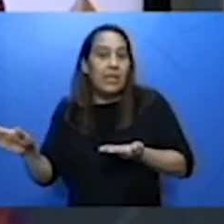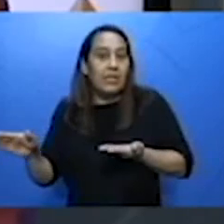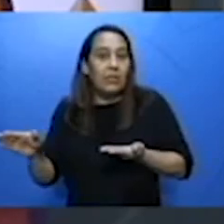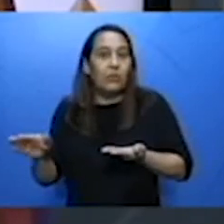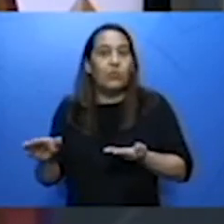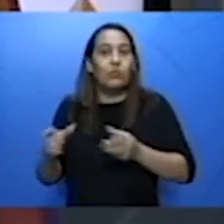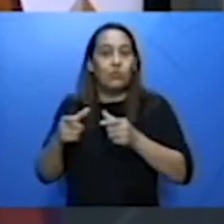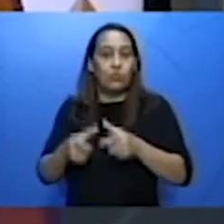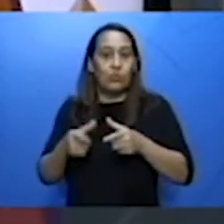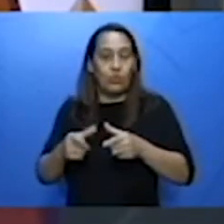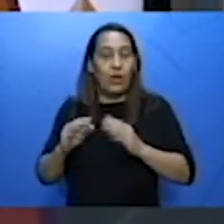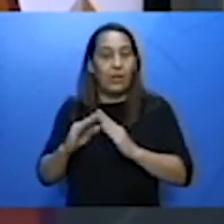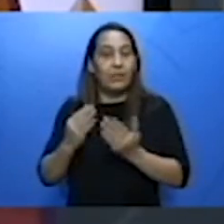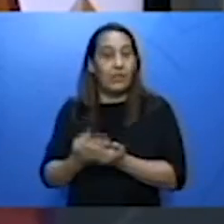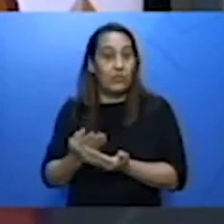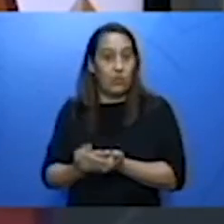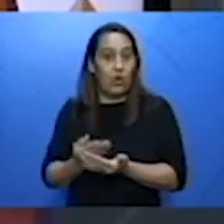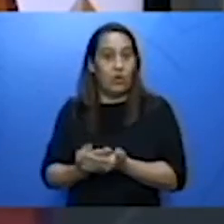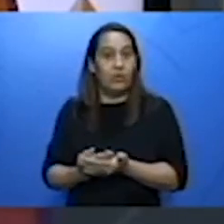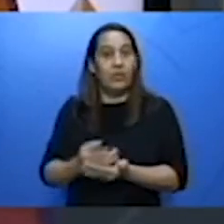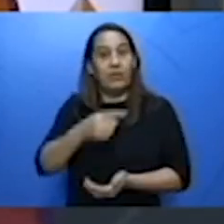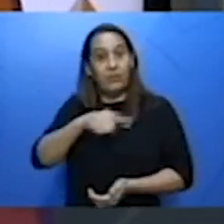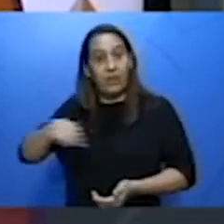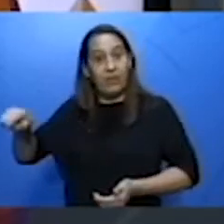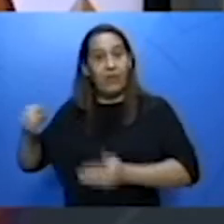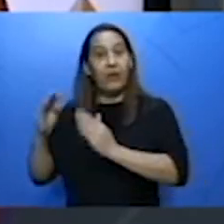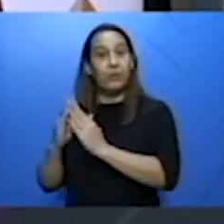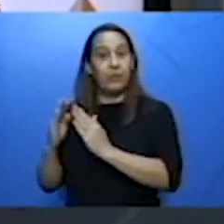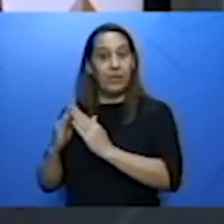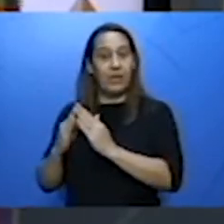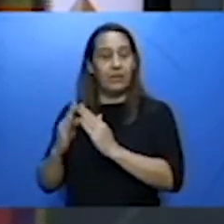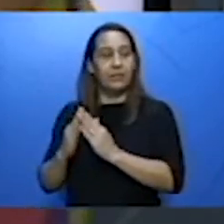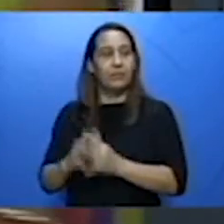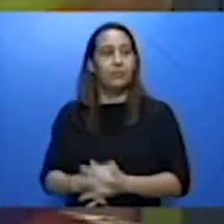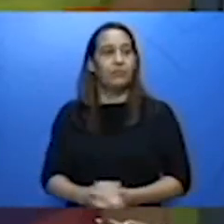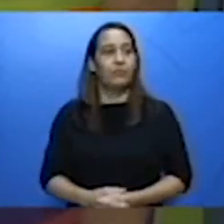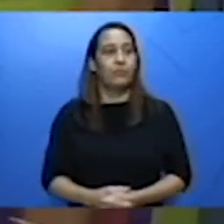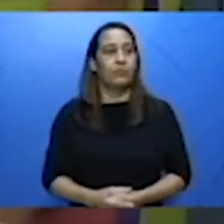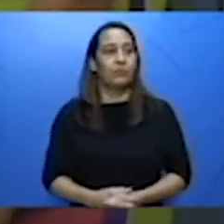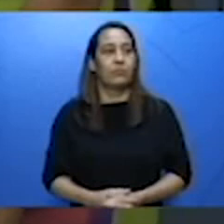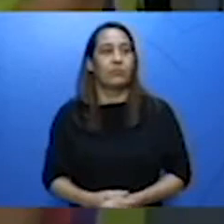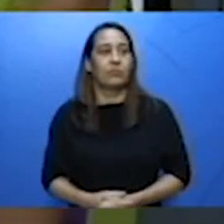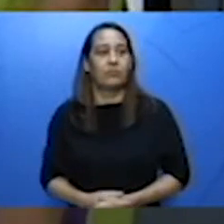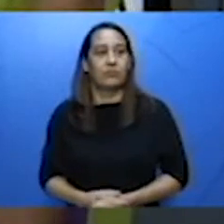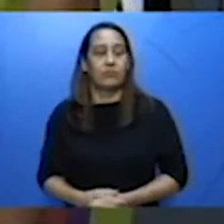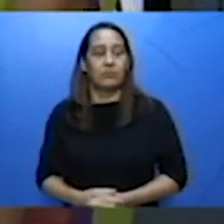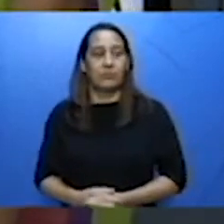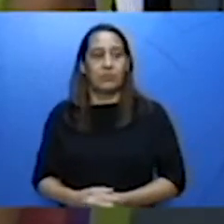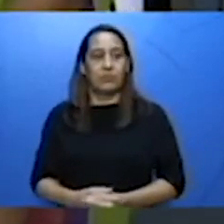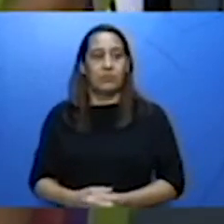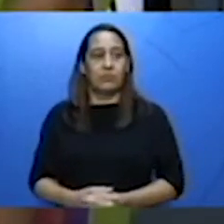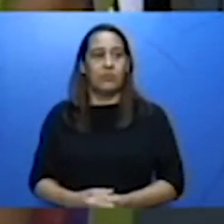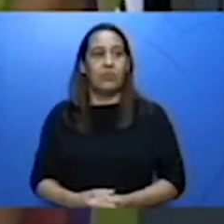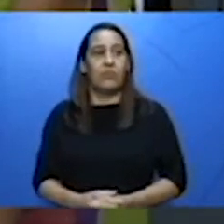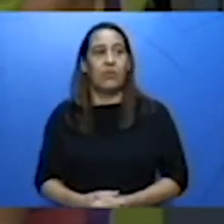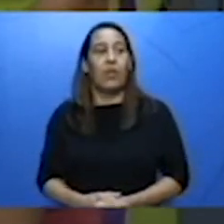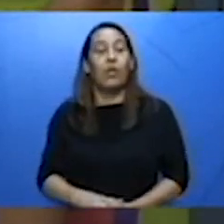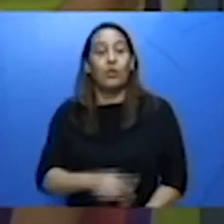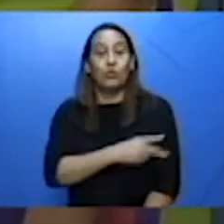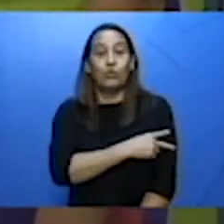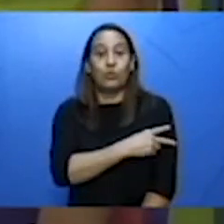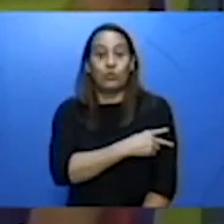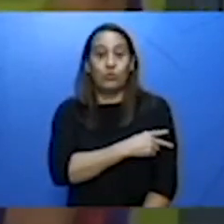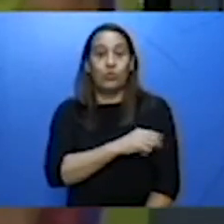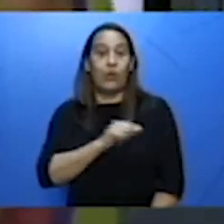essa palavrinha retirou e acho que é subtração, mas não é não. Então, eu vou pegar os livros do segundo ano